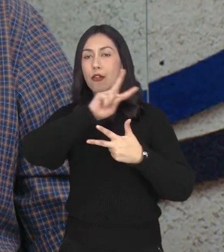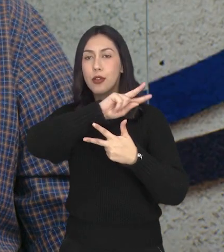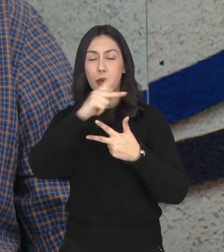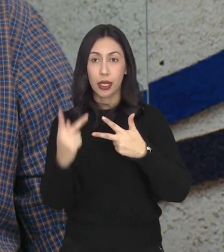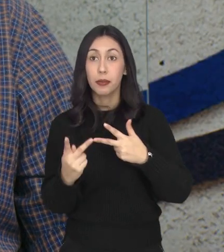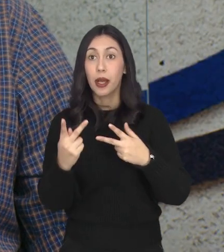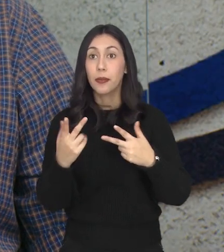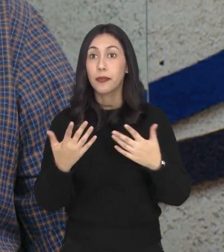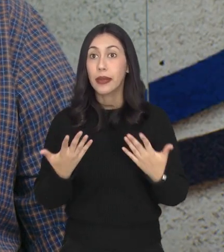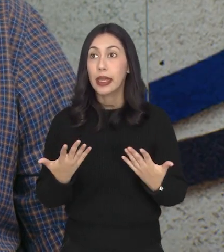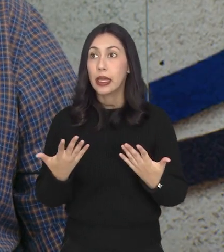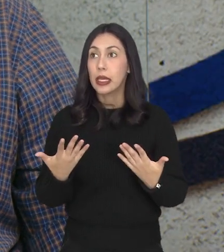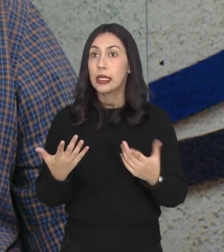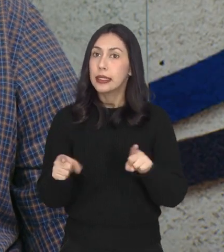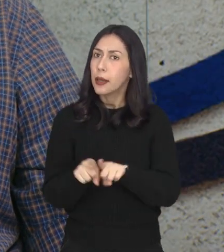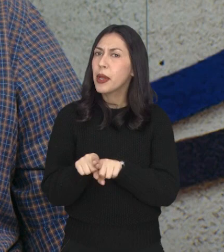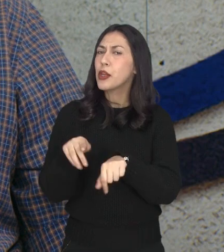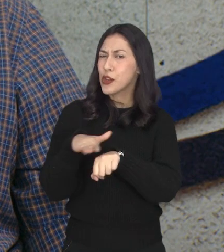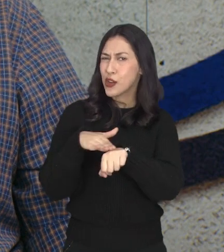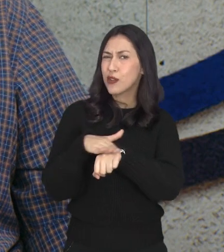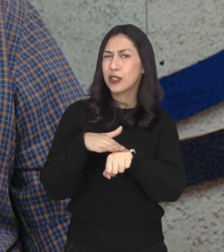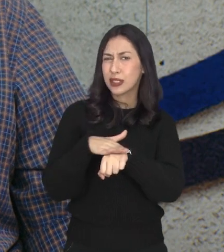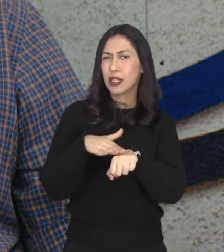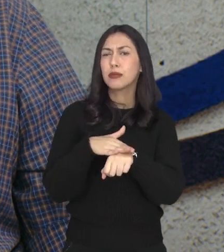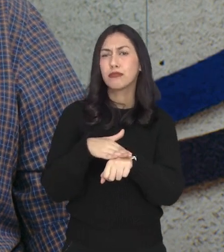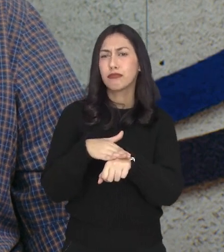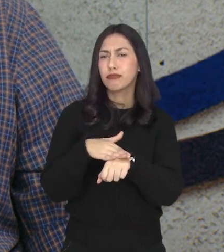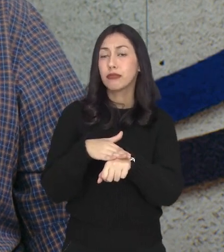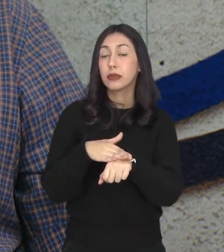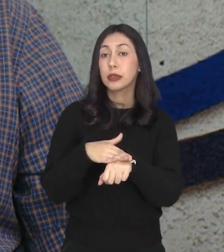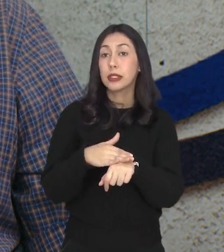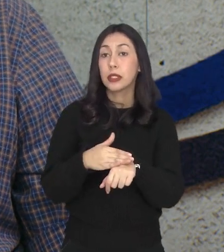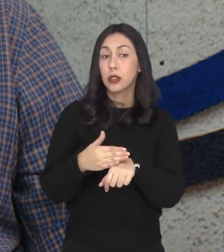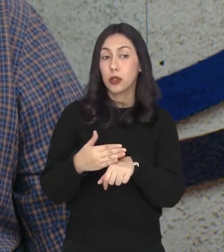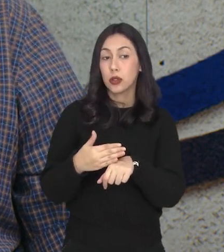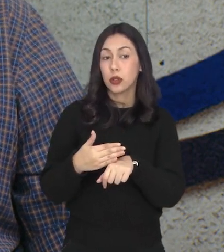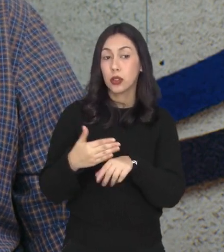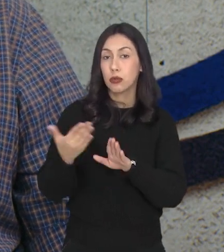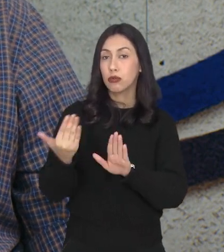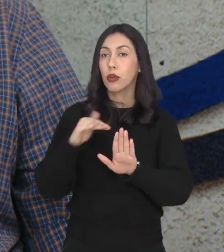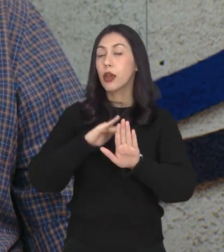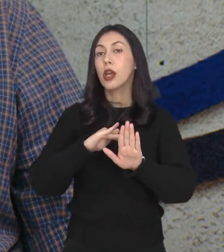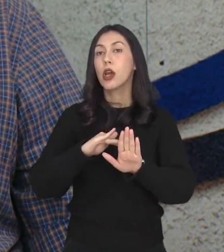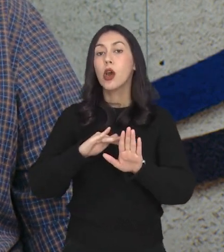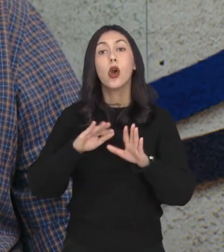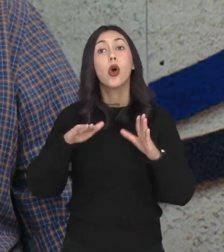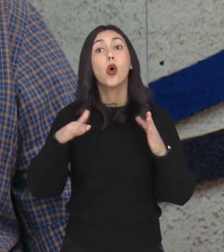muito jogador, não é pouco não. Até estava falando para o Edmilson aqui fora do ar,